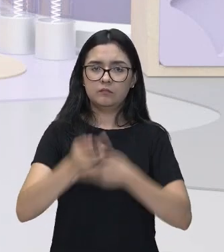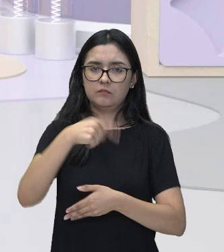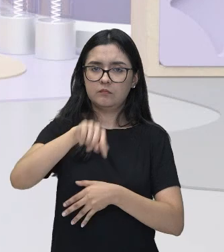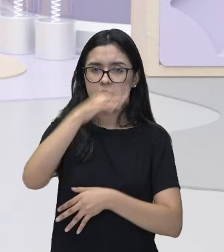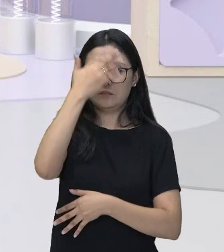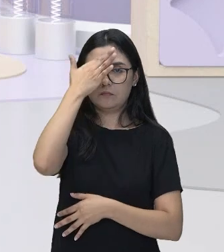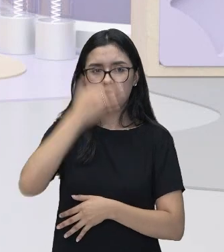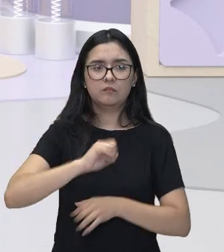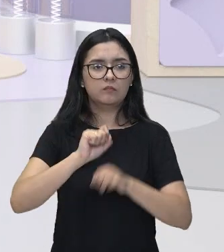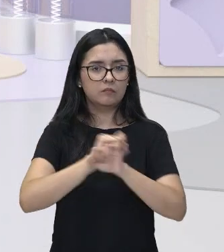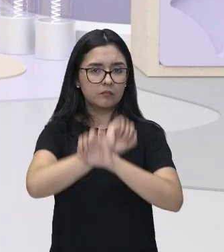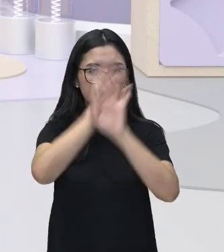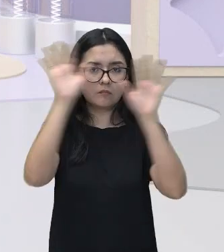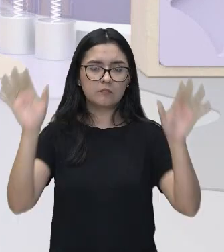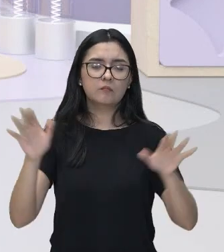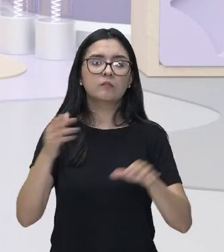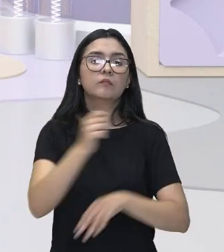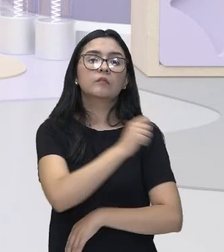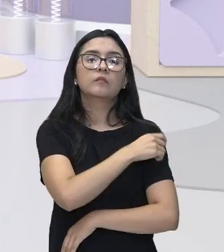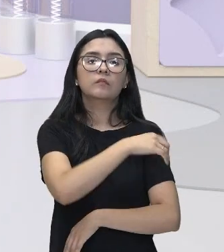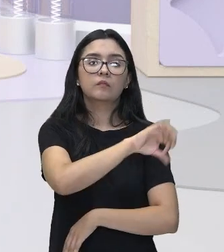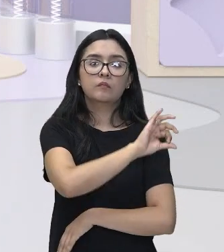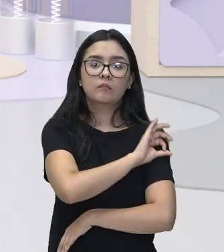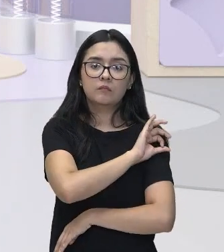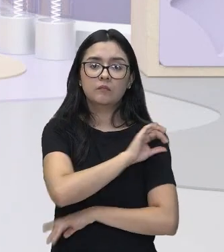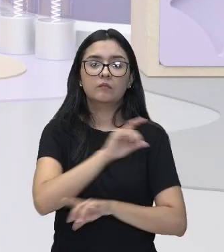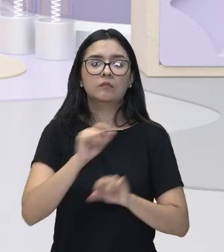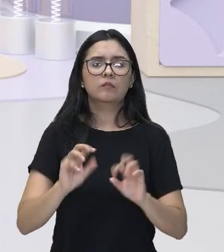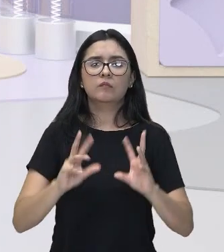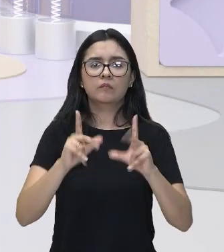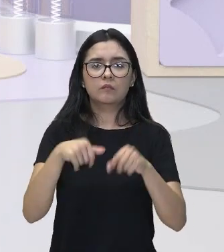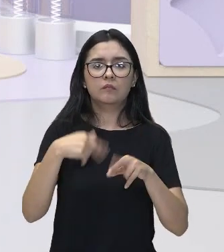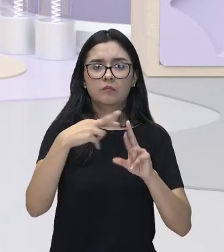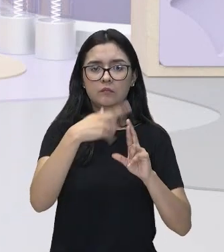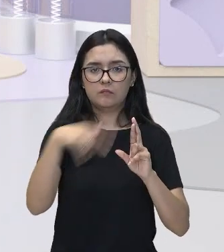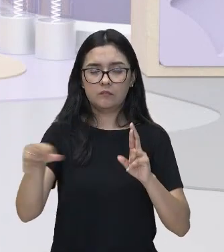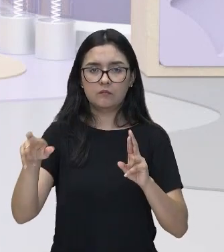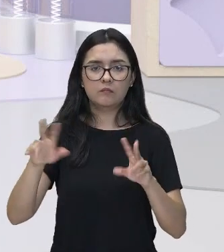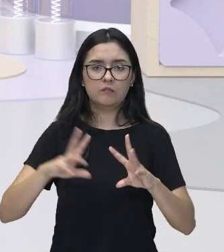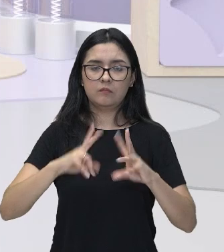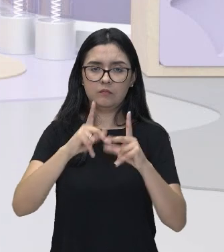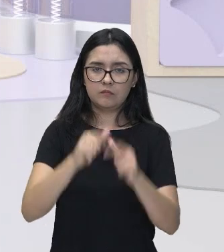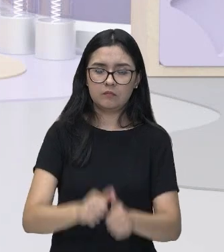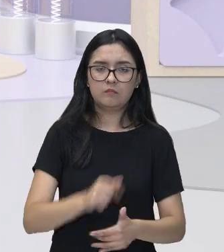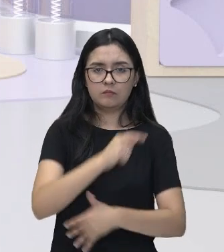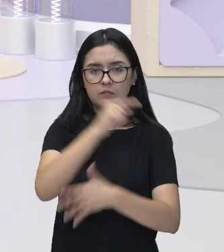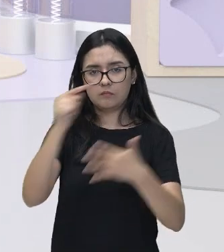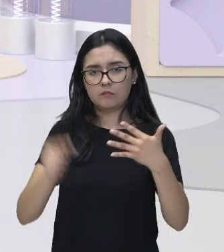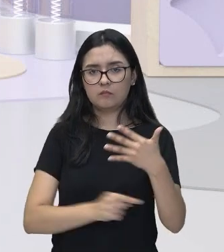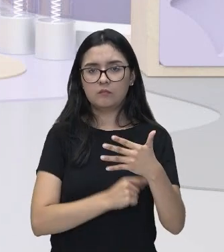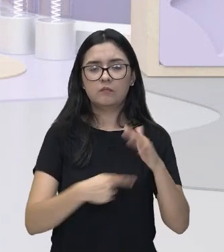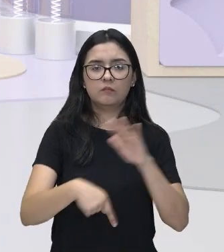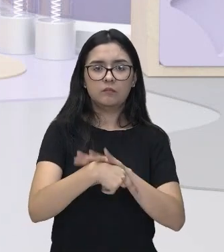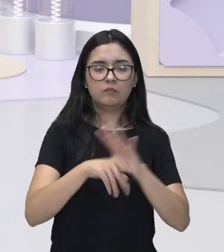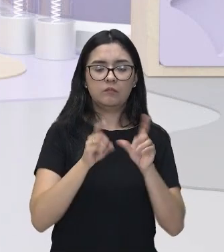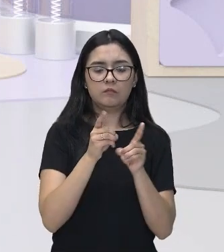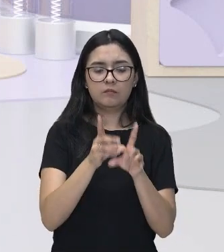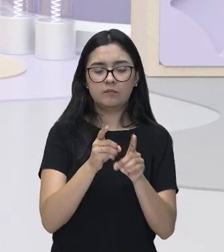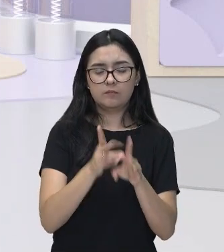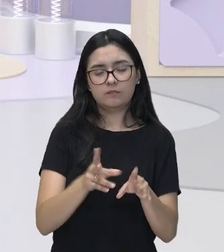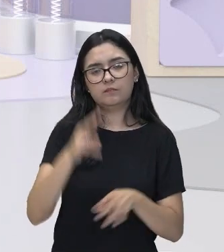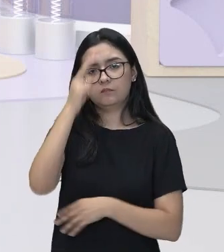vocês, alunos do 9º ano, e que todas as religiões, todas elas, nas suas doutrinas, nas